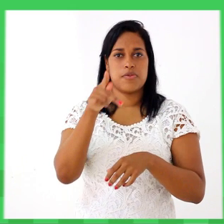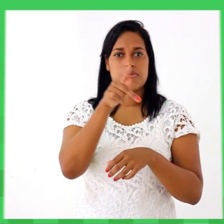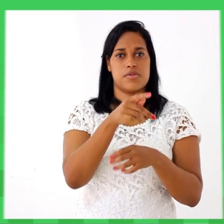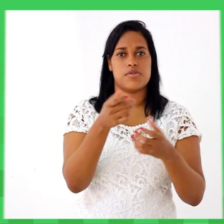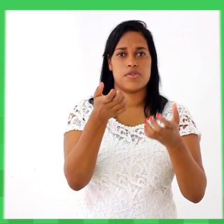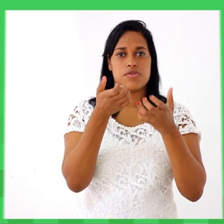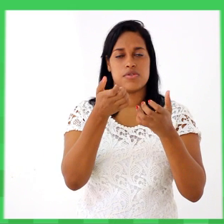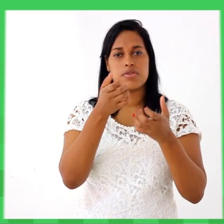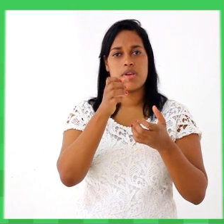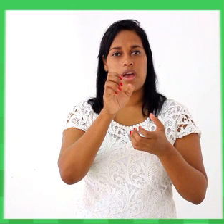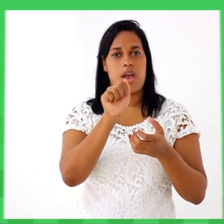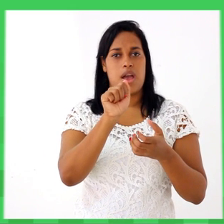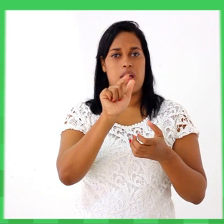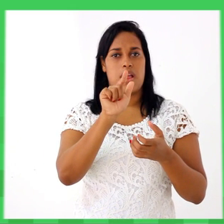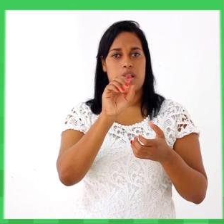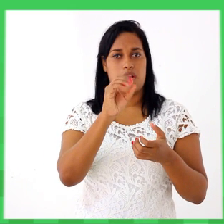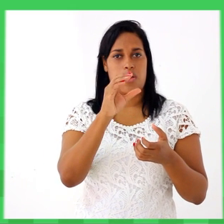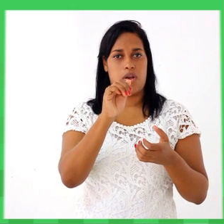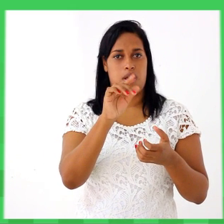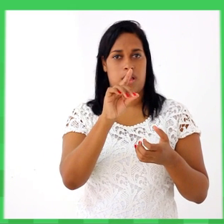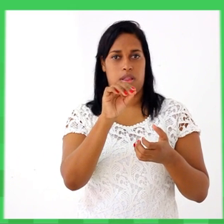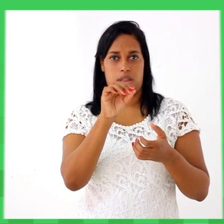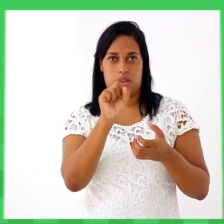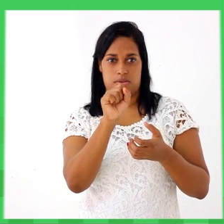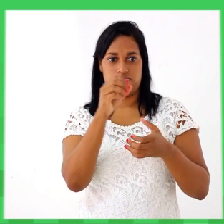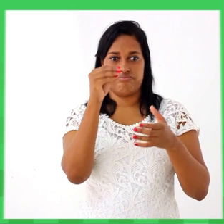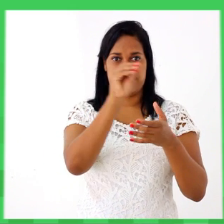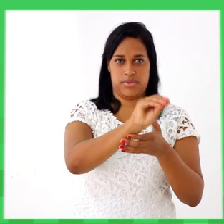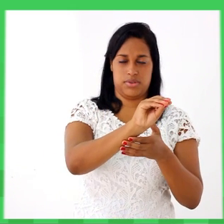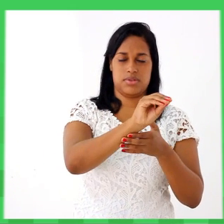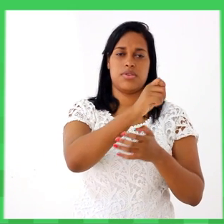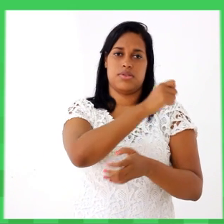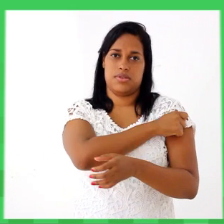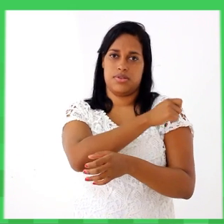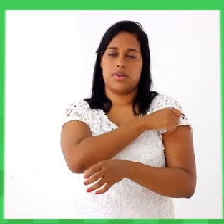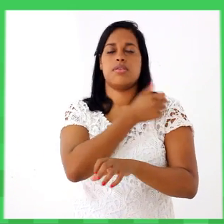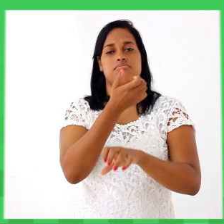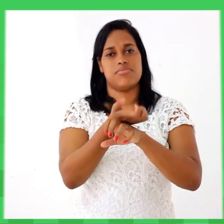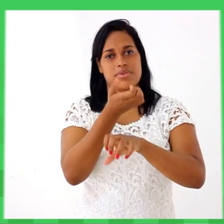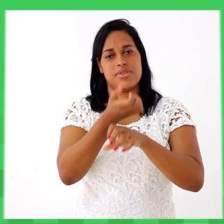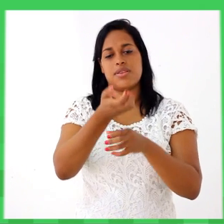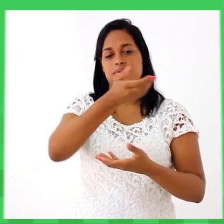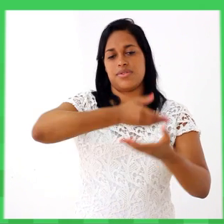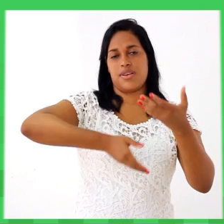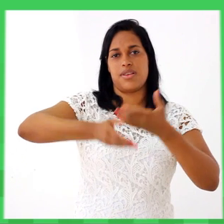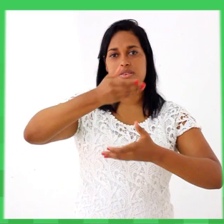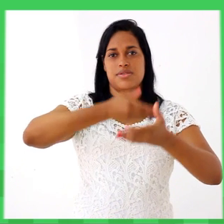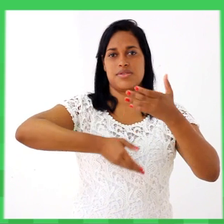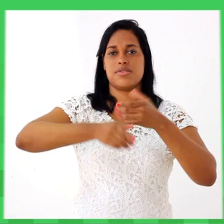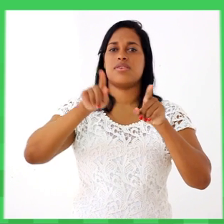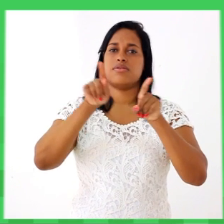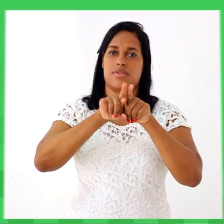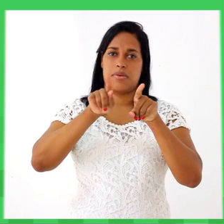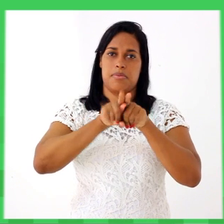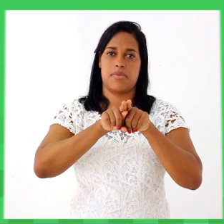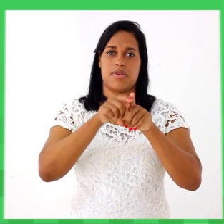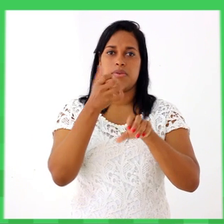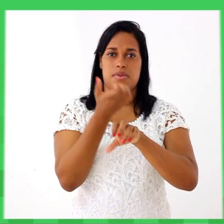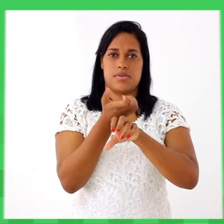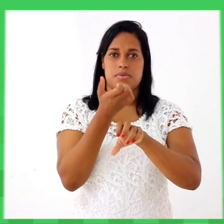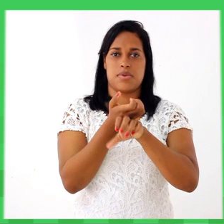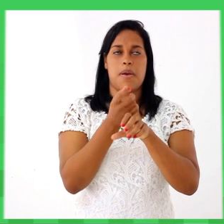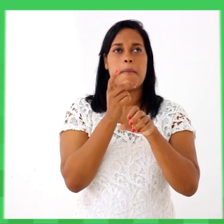alocados nas disciplinas e que os alunos também possam estar relacionados com as disciplinas. Então, procure